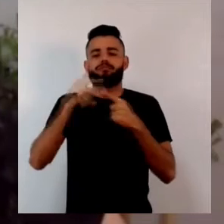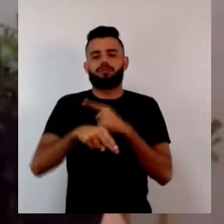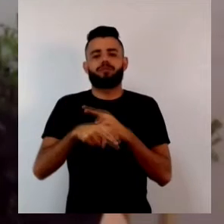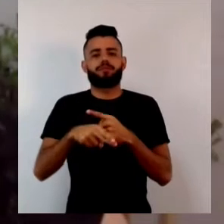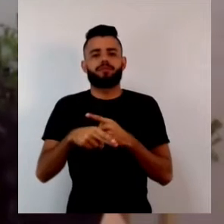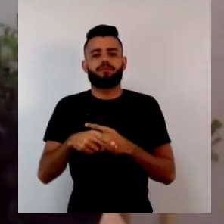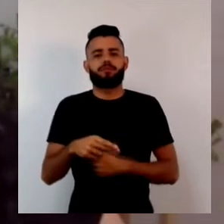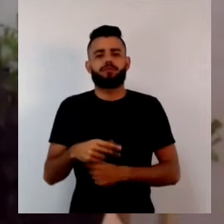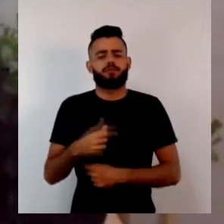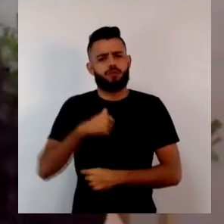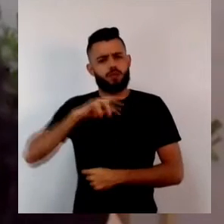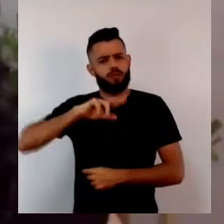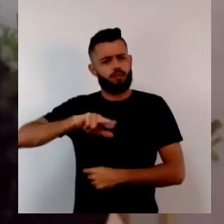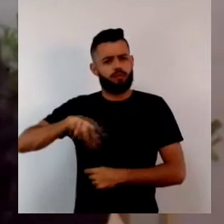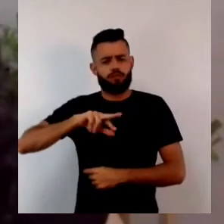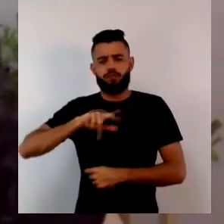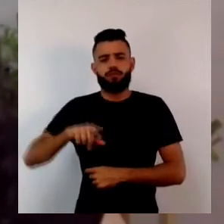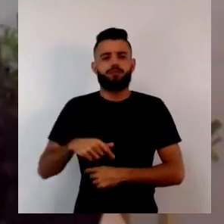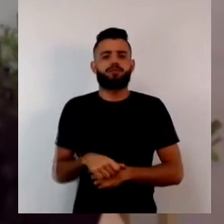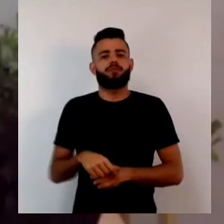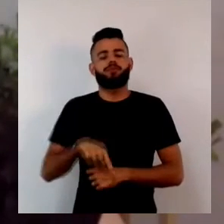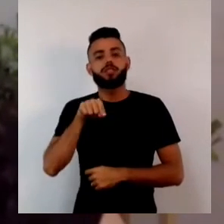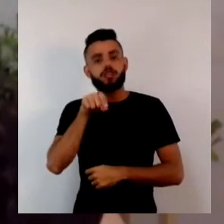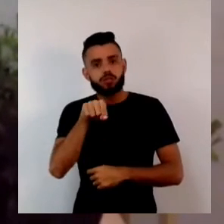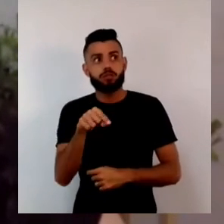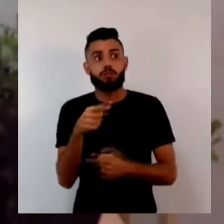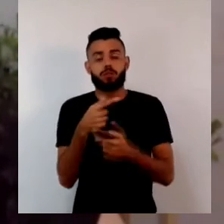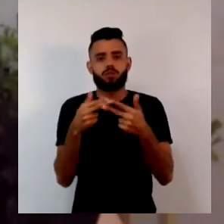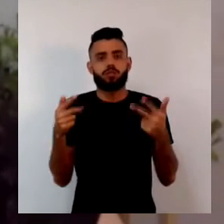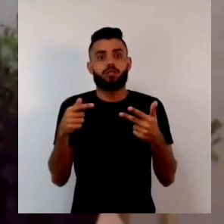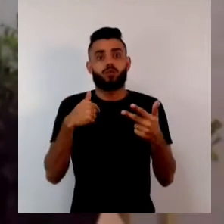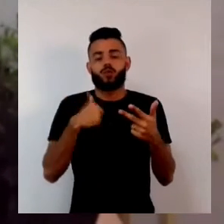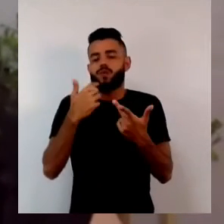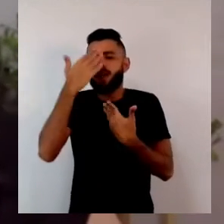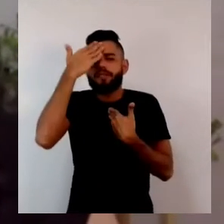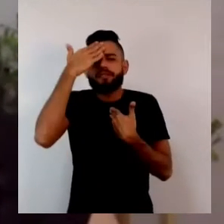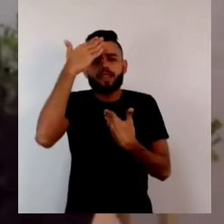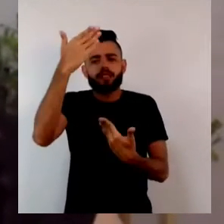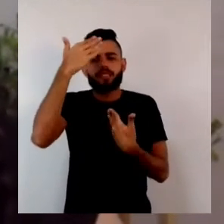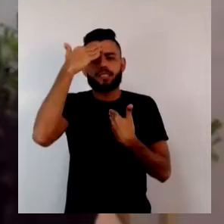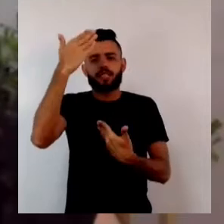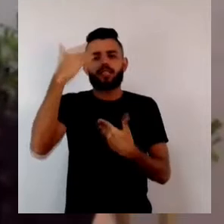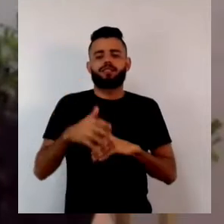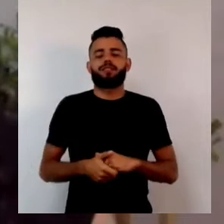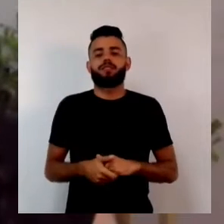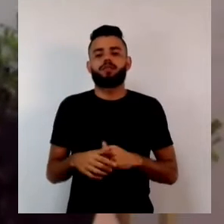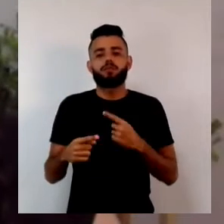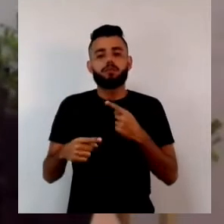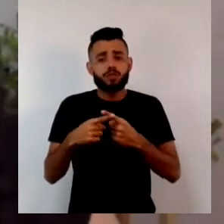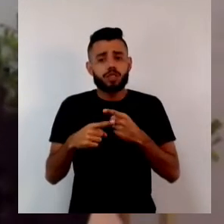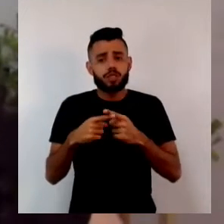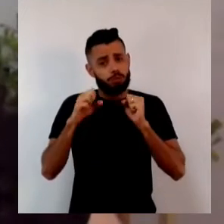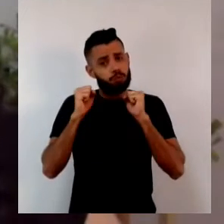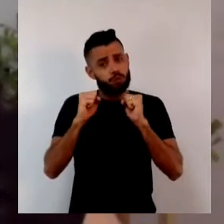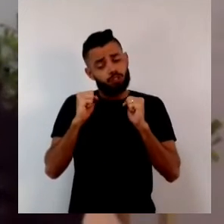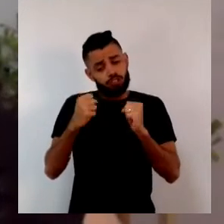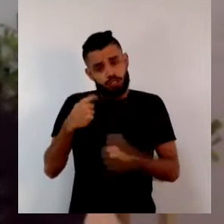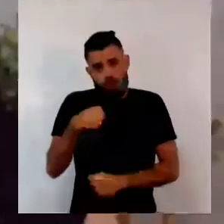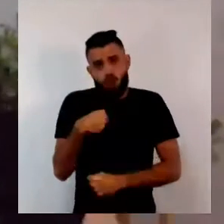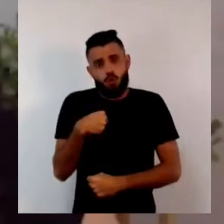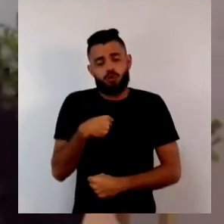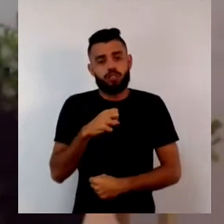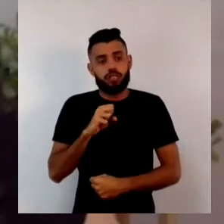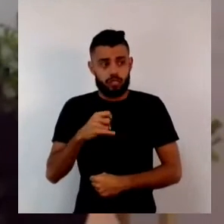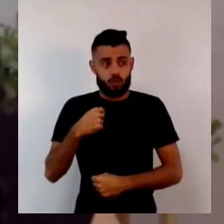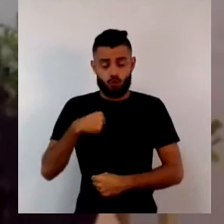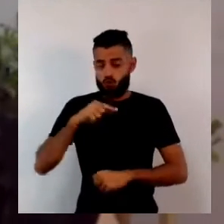isso realmente é algo que eu tenho a agradecer, porque tinha tudo para que fosse no meu caso, né? Se eu não tivesse trabalhado especificamente